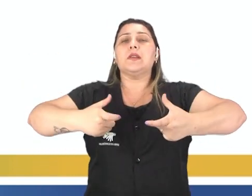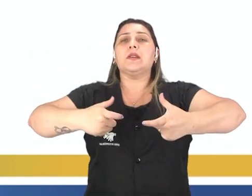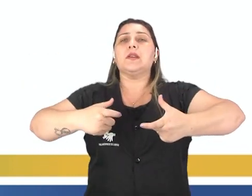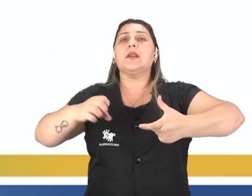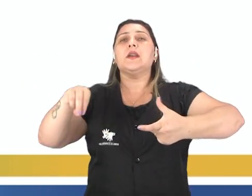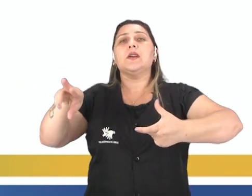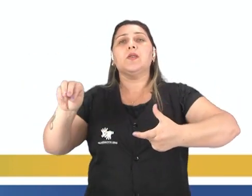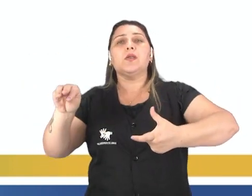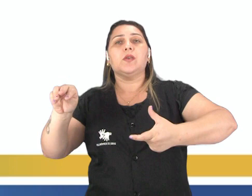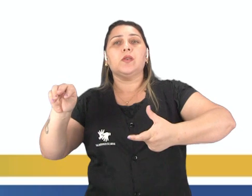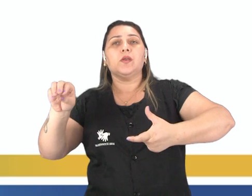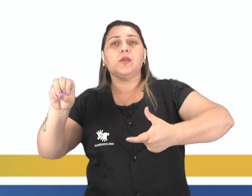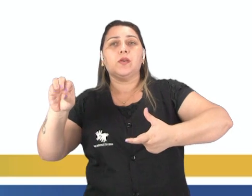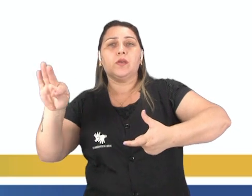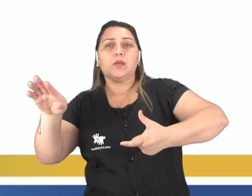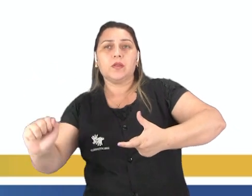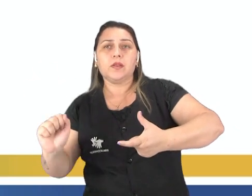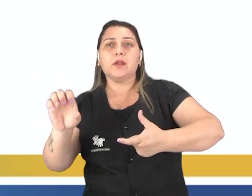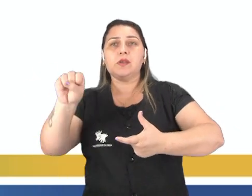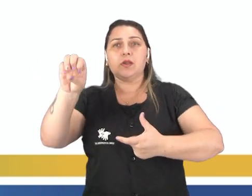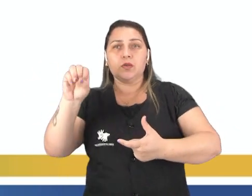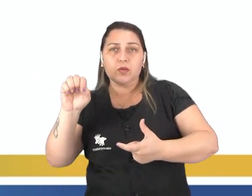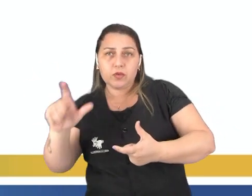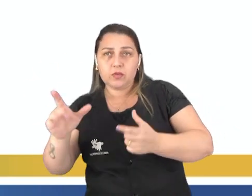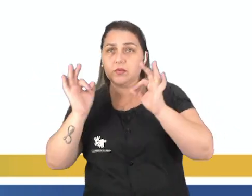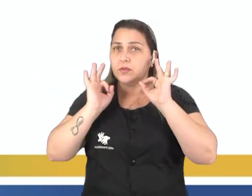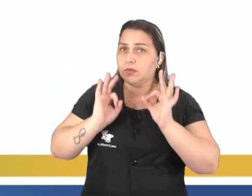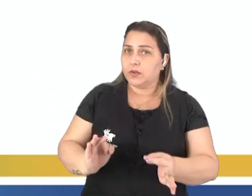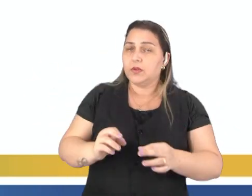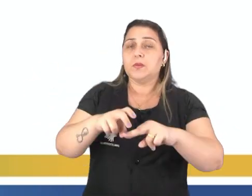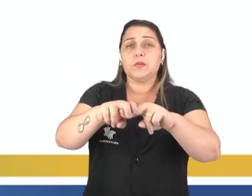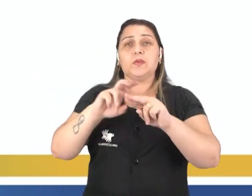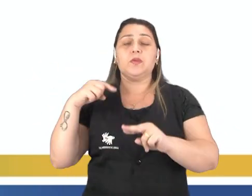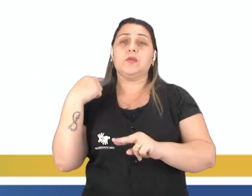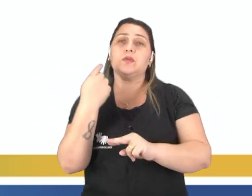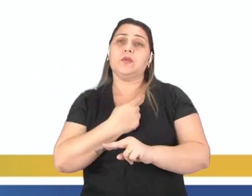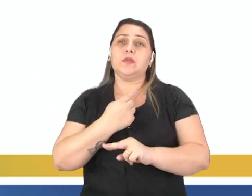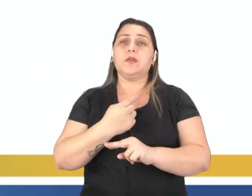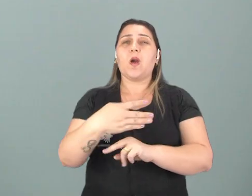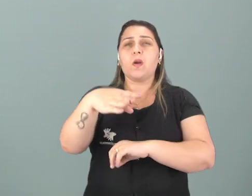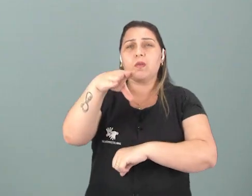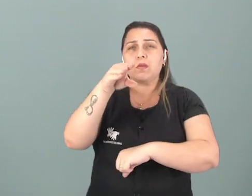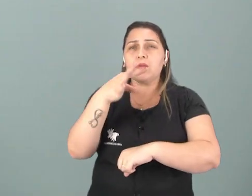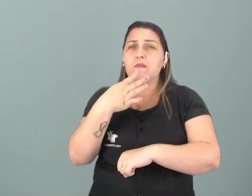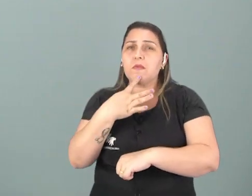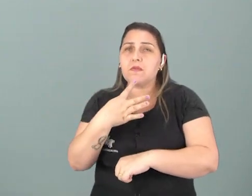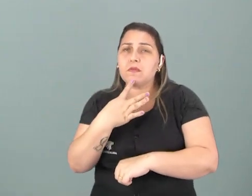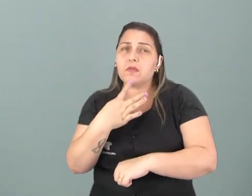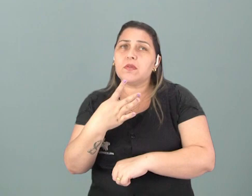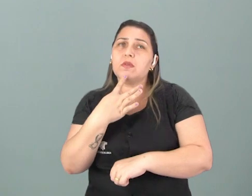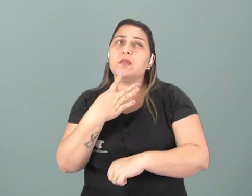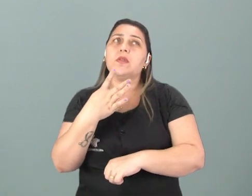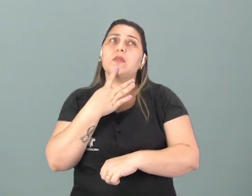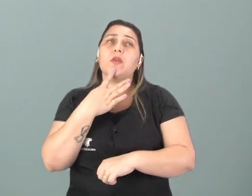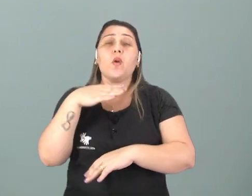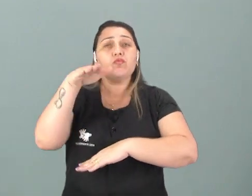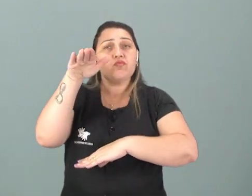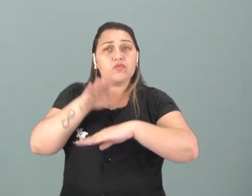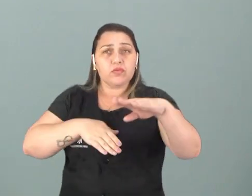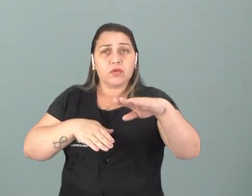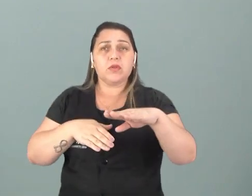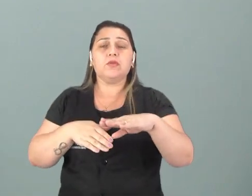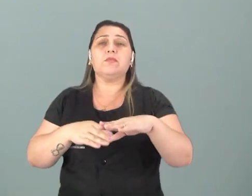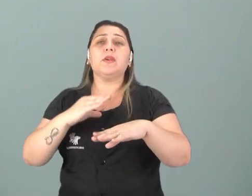nota sol, certo? É por isso que a gente identifica ou chama, né,